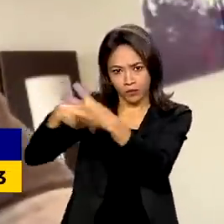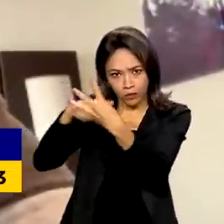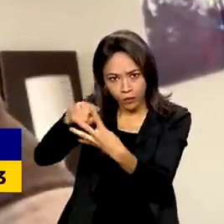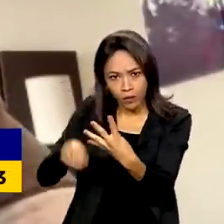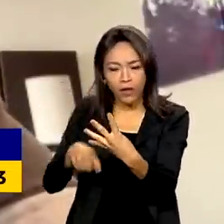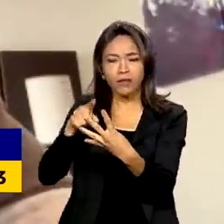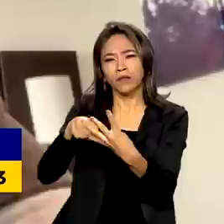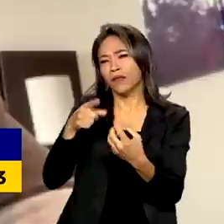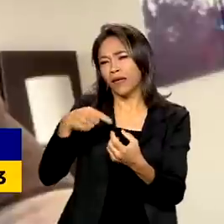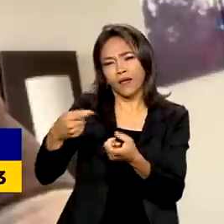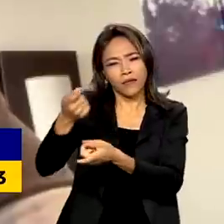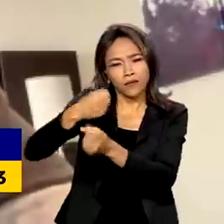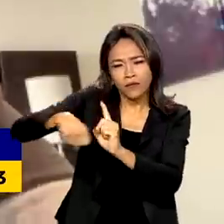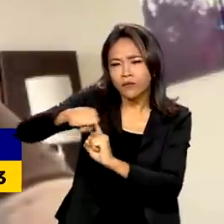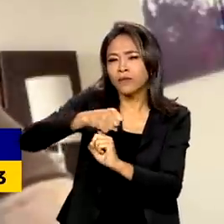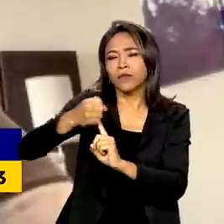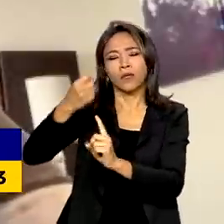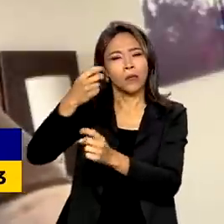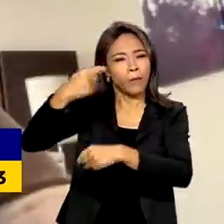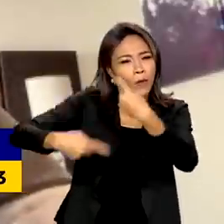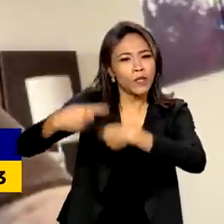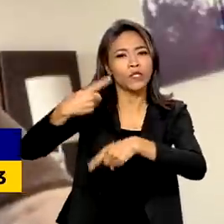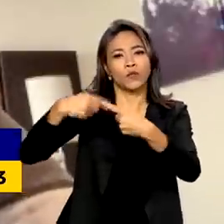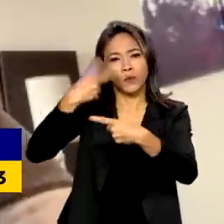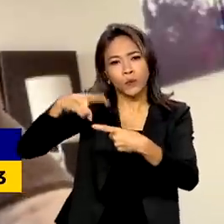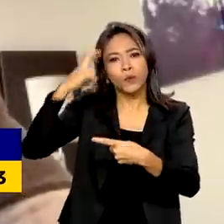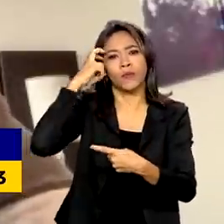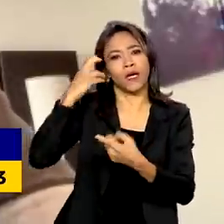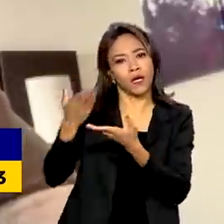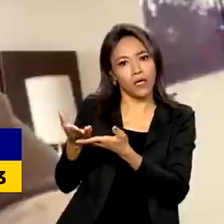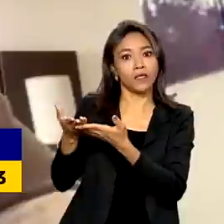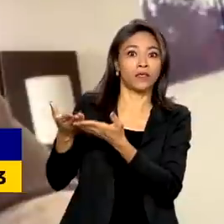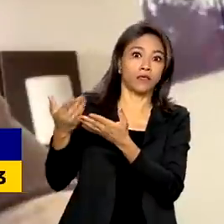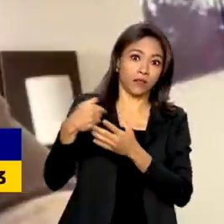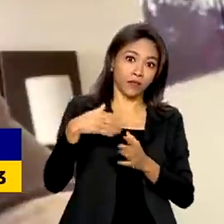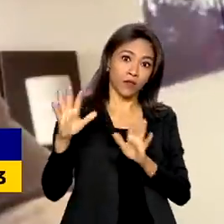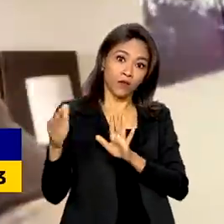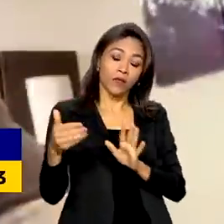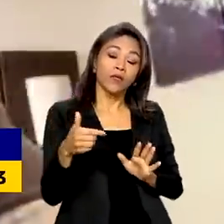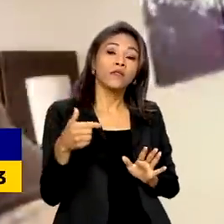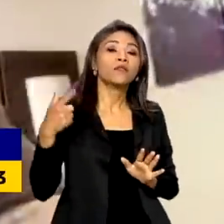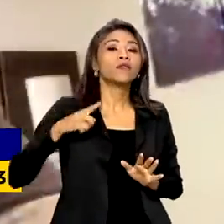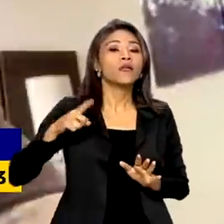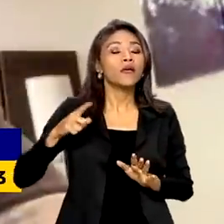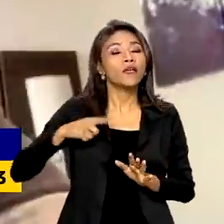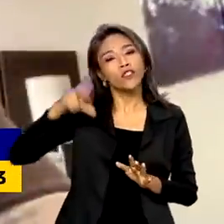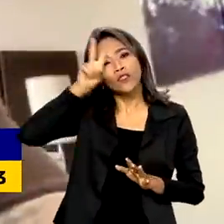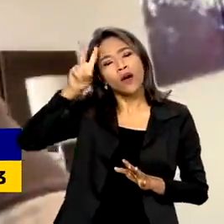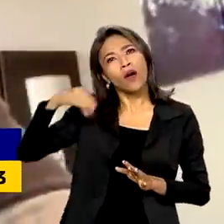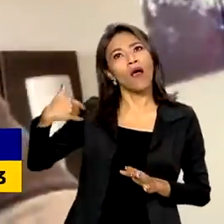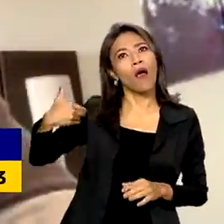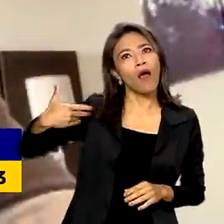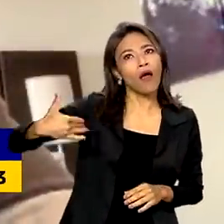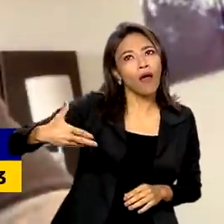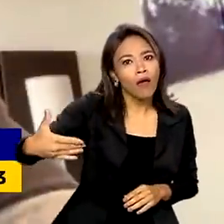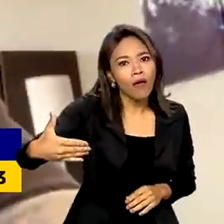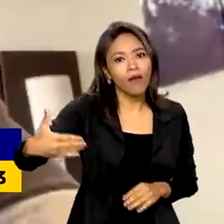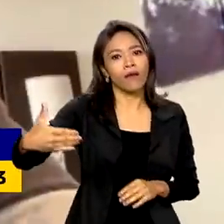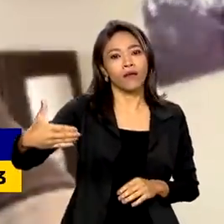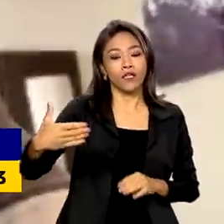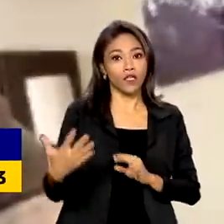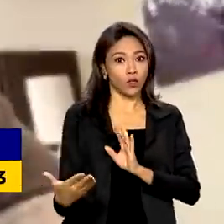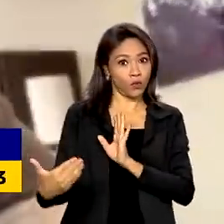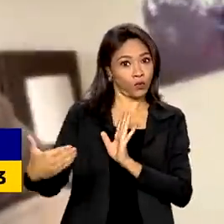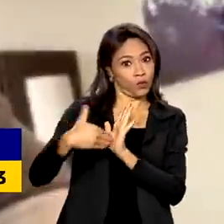políticos, culturais do Brasil desde a independência do Brasil, né? Então, temos relações históricas das duas nações. E também nos últimos